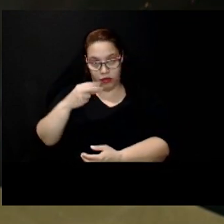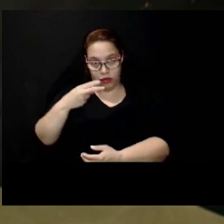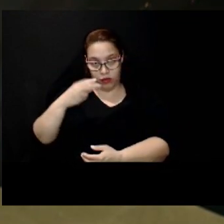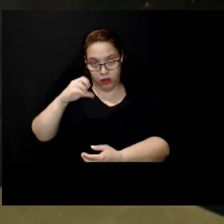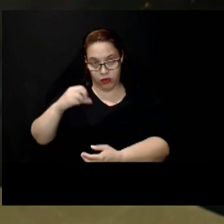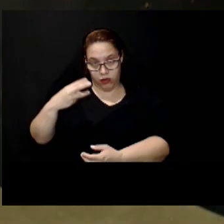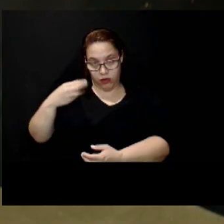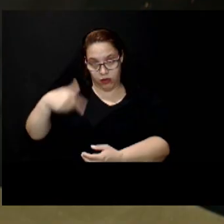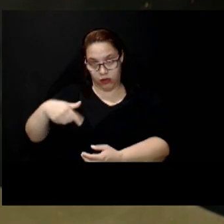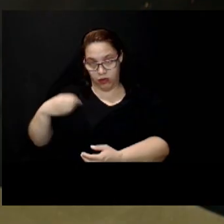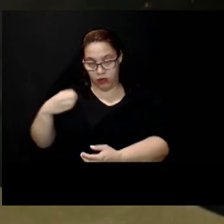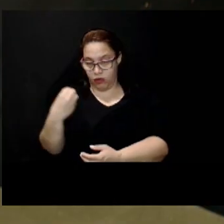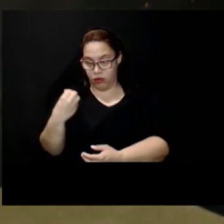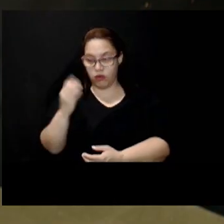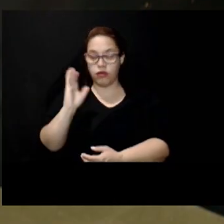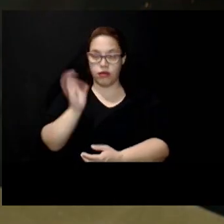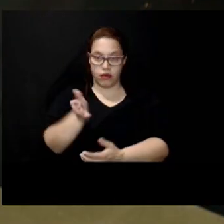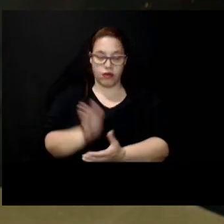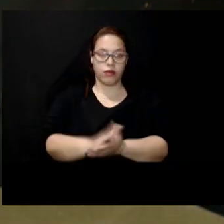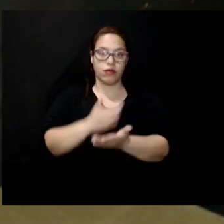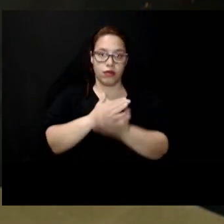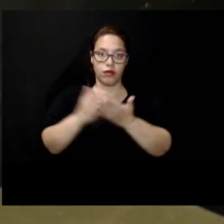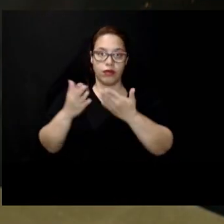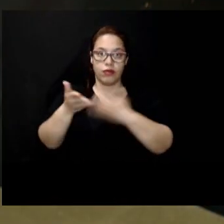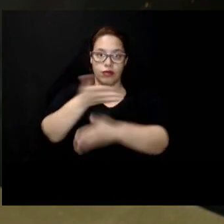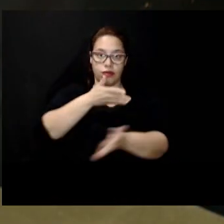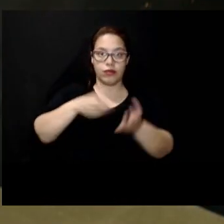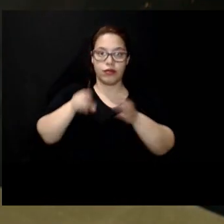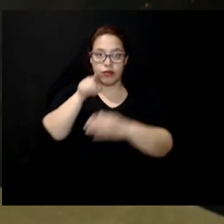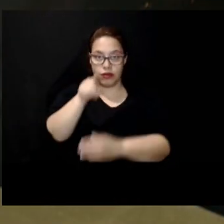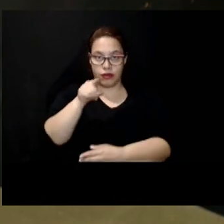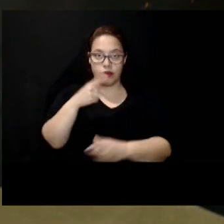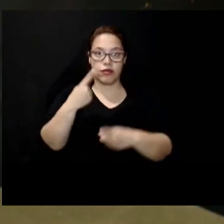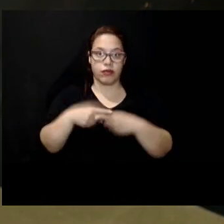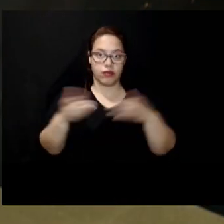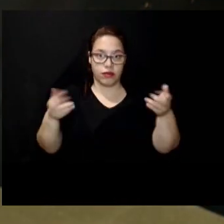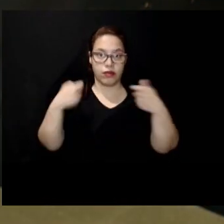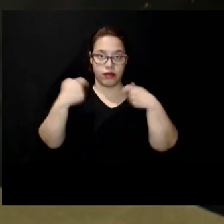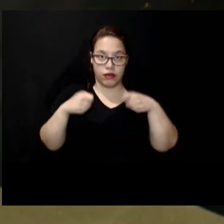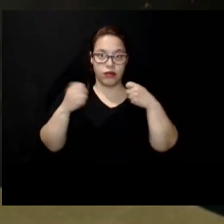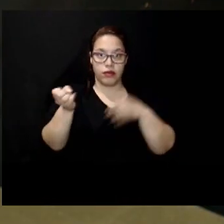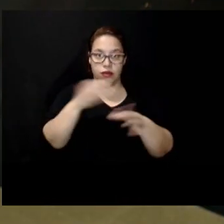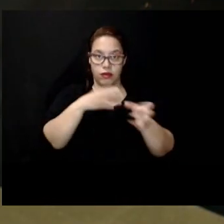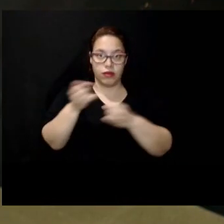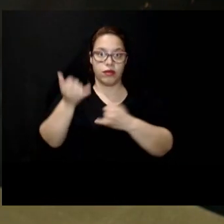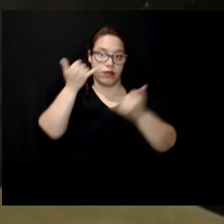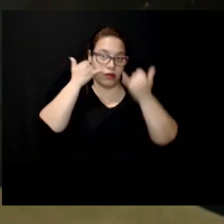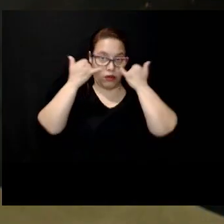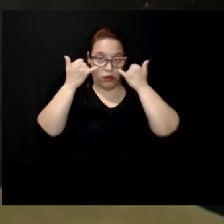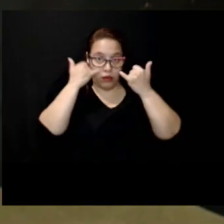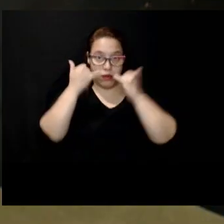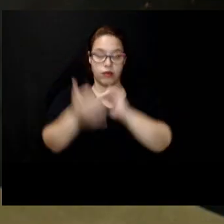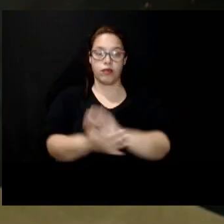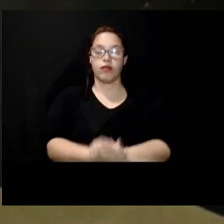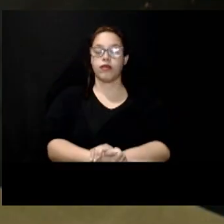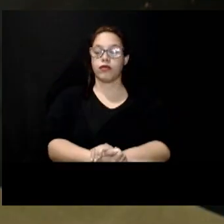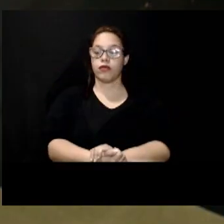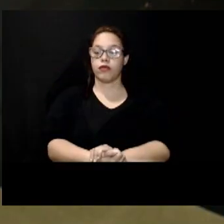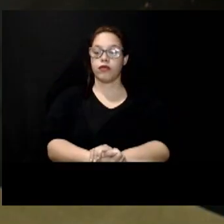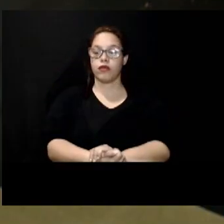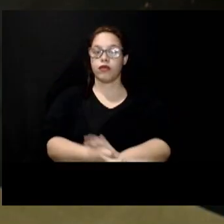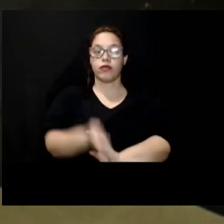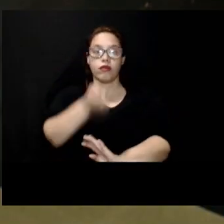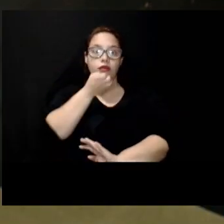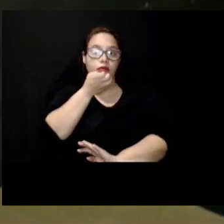19978293776. Daqui a pouquinho a gente começa a interagir com você, porque agora precisamos atualizar algumas informações. Muito bem, vamos lá então.